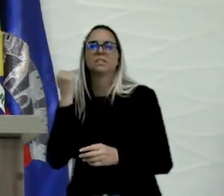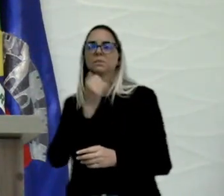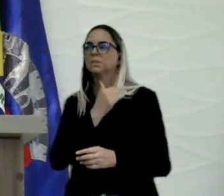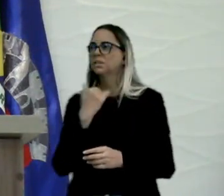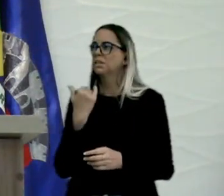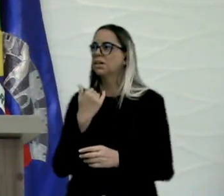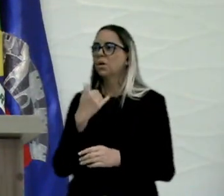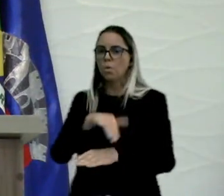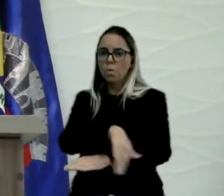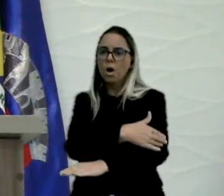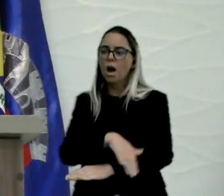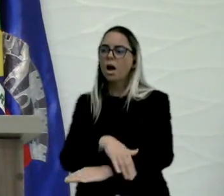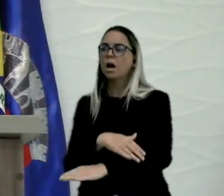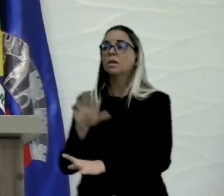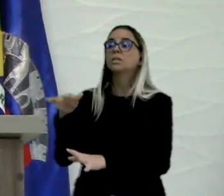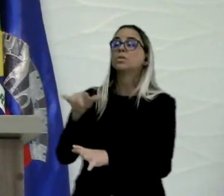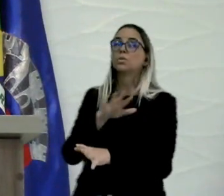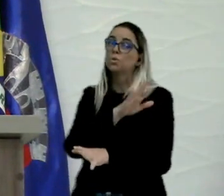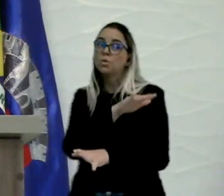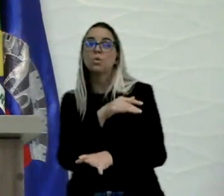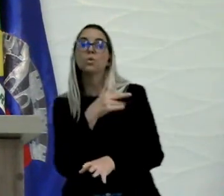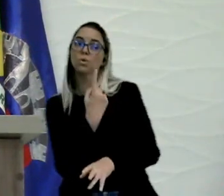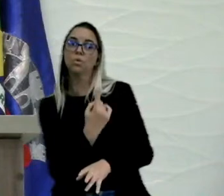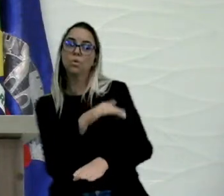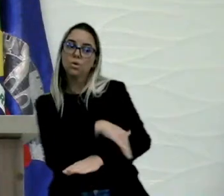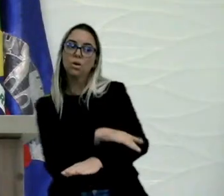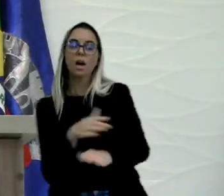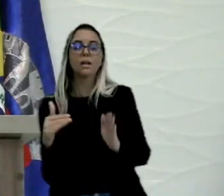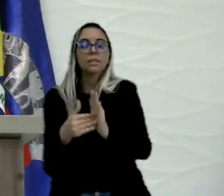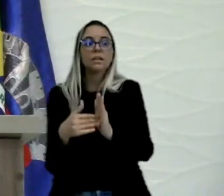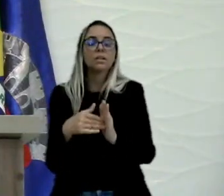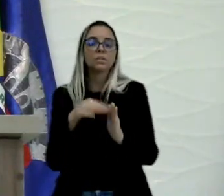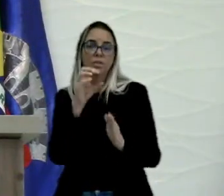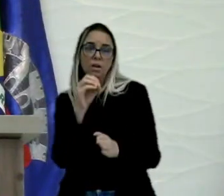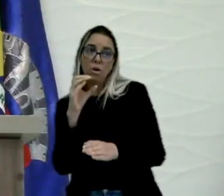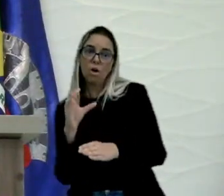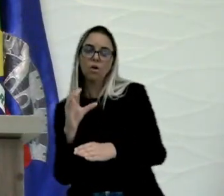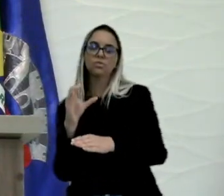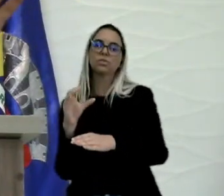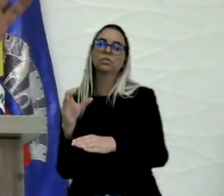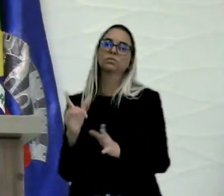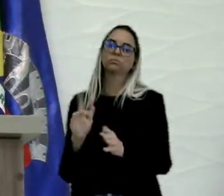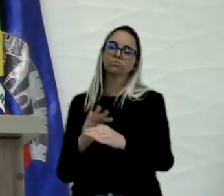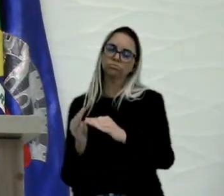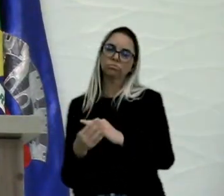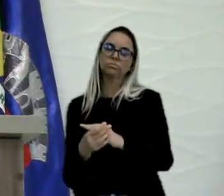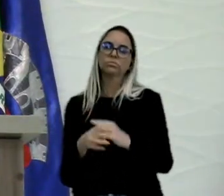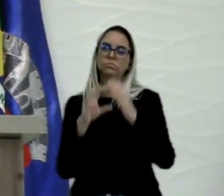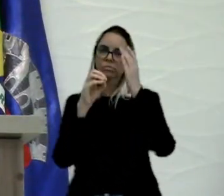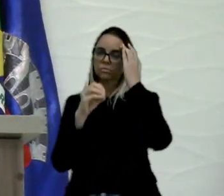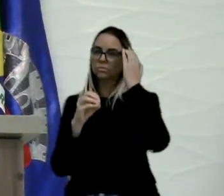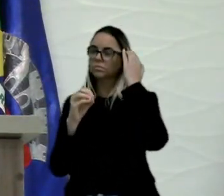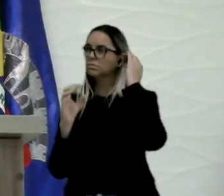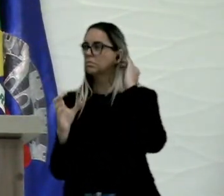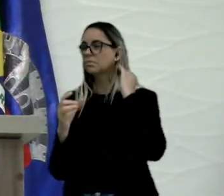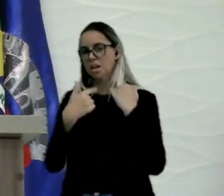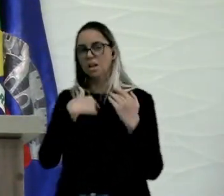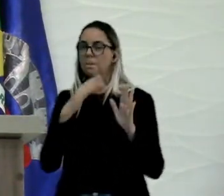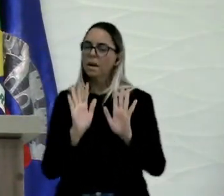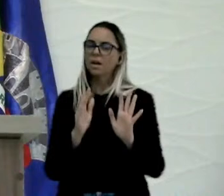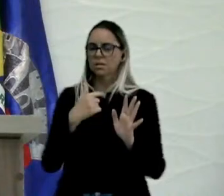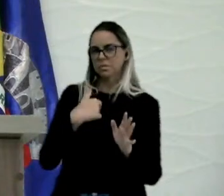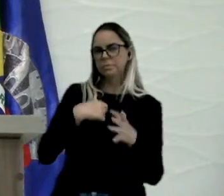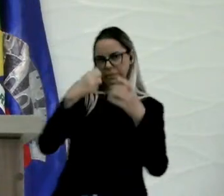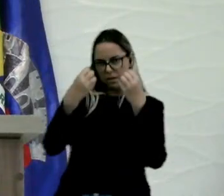da rua aqui até o Costa pronto vamos vamos tá certo mas eu tô explicando o